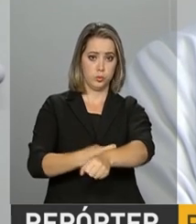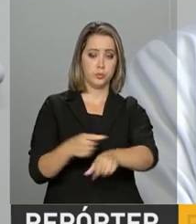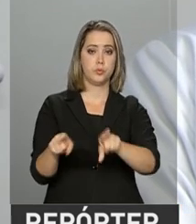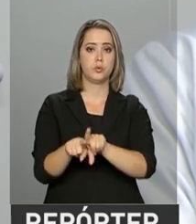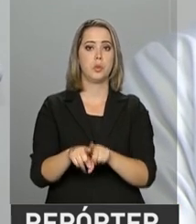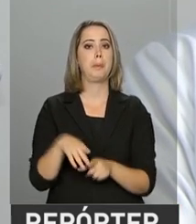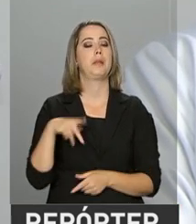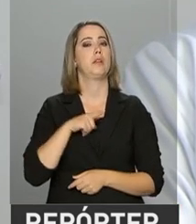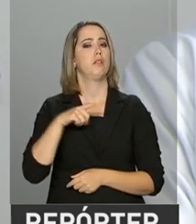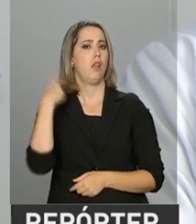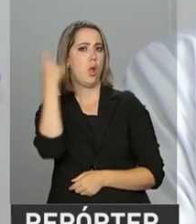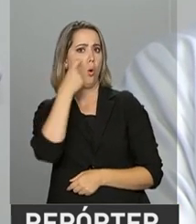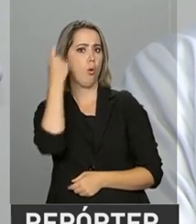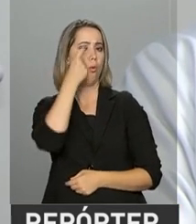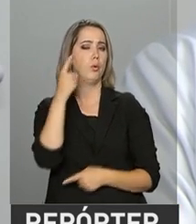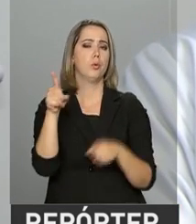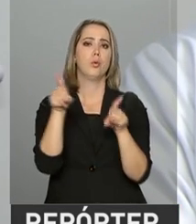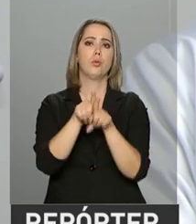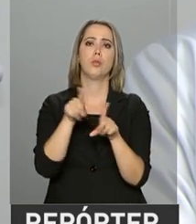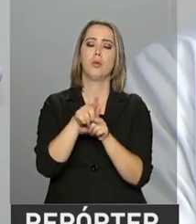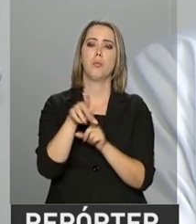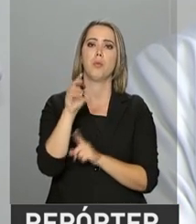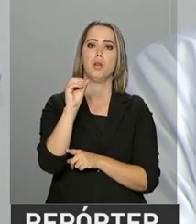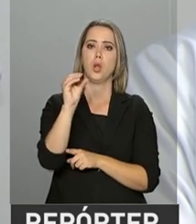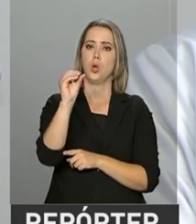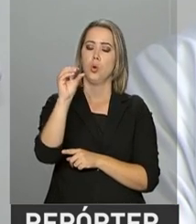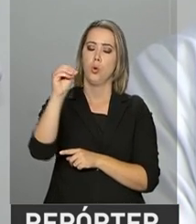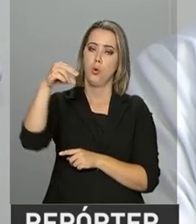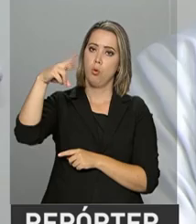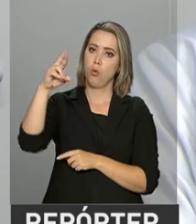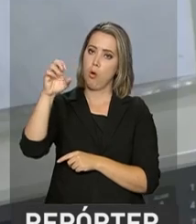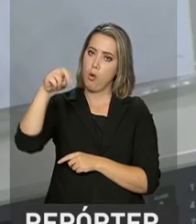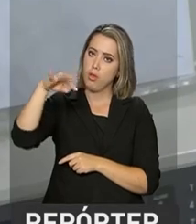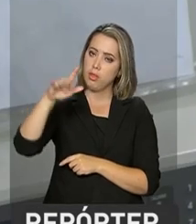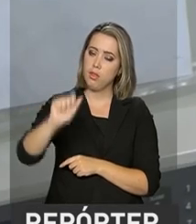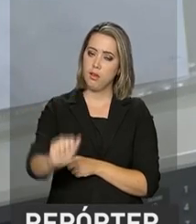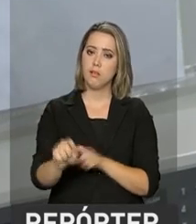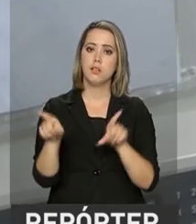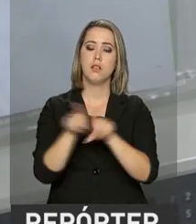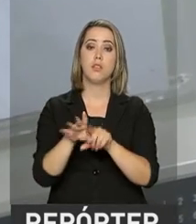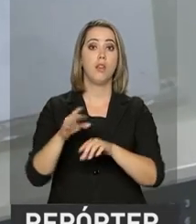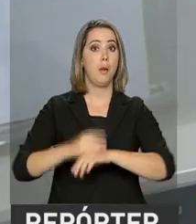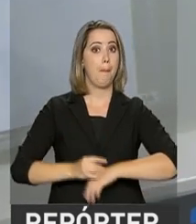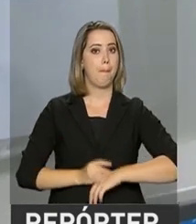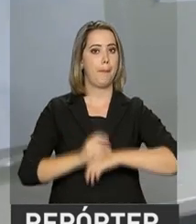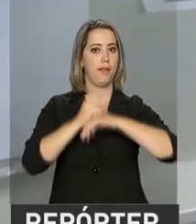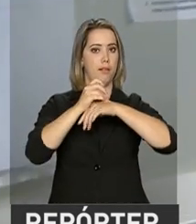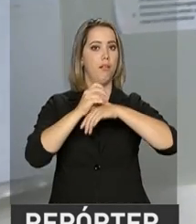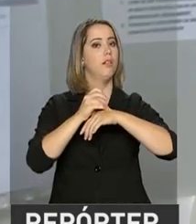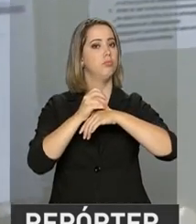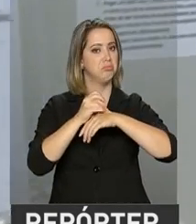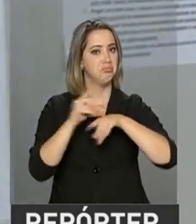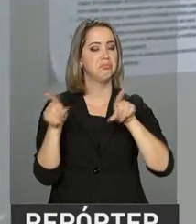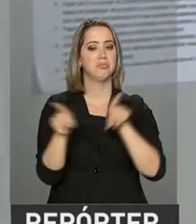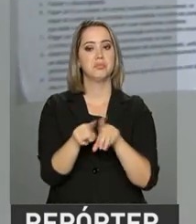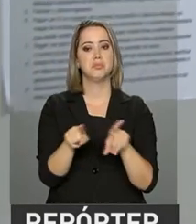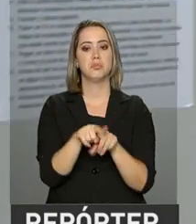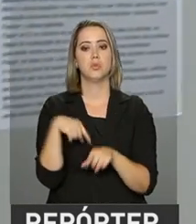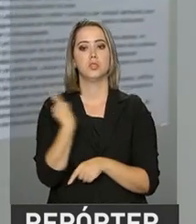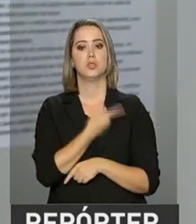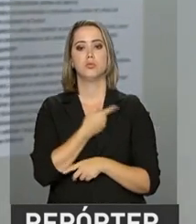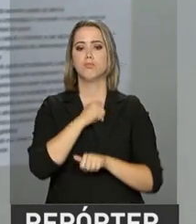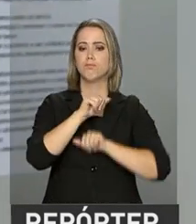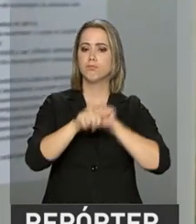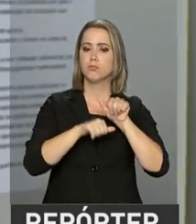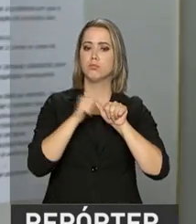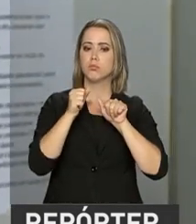córnea, e a gente está começando a trabalhar, tem uma semana, com pele. Cada vez mais nós tornamos o banco